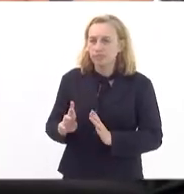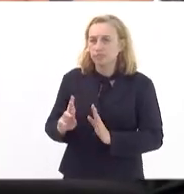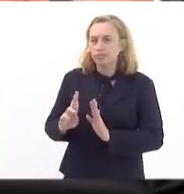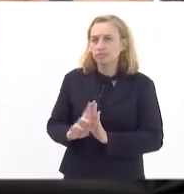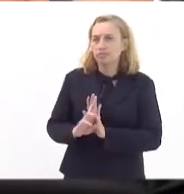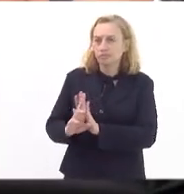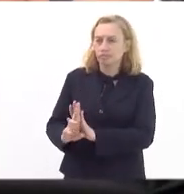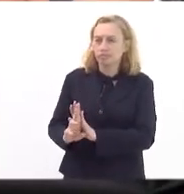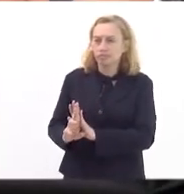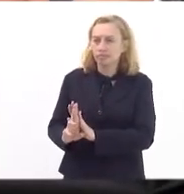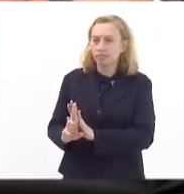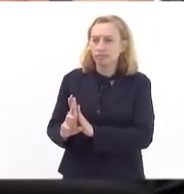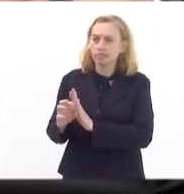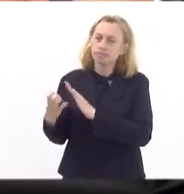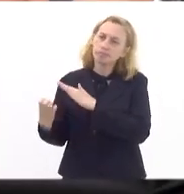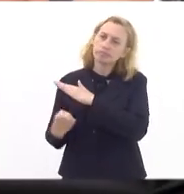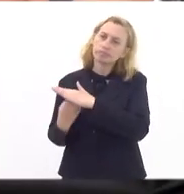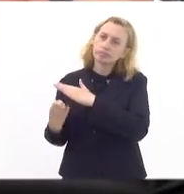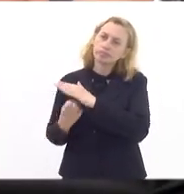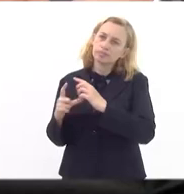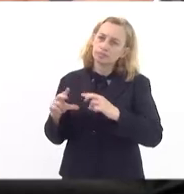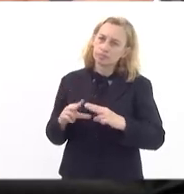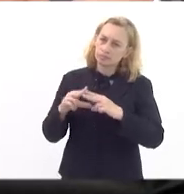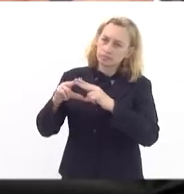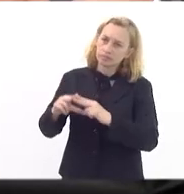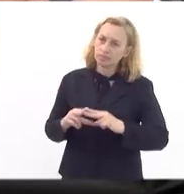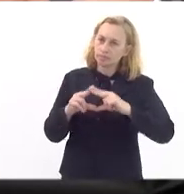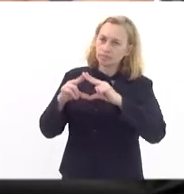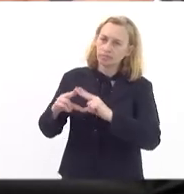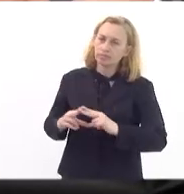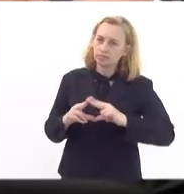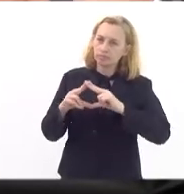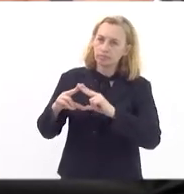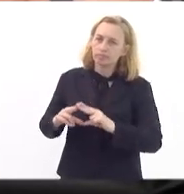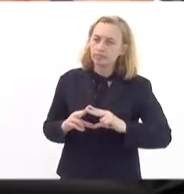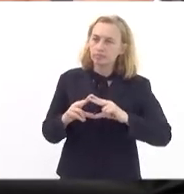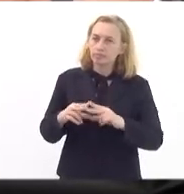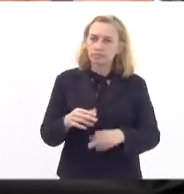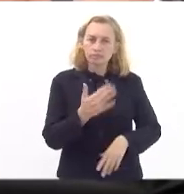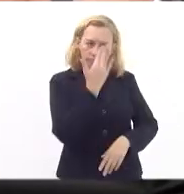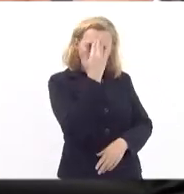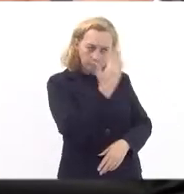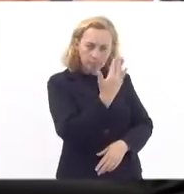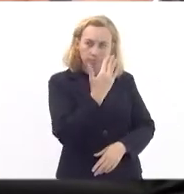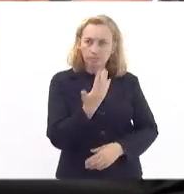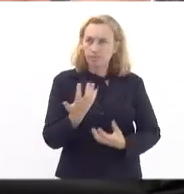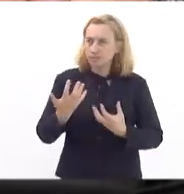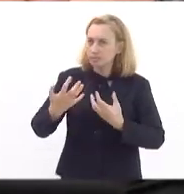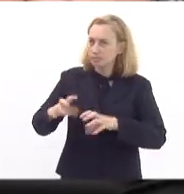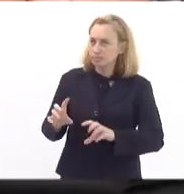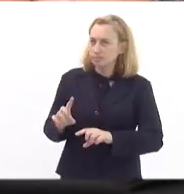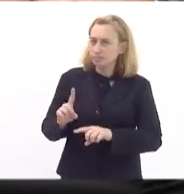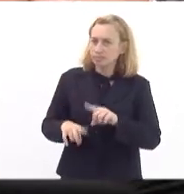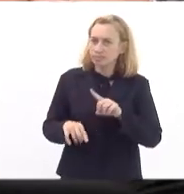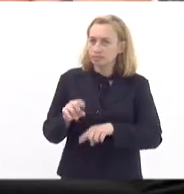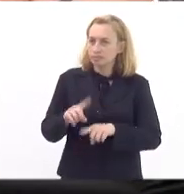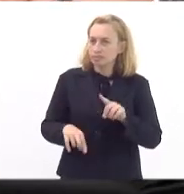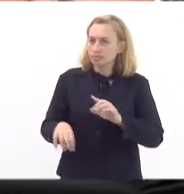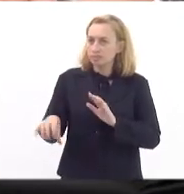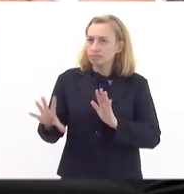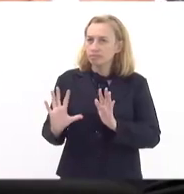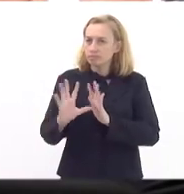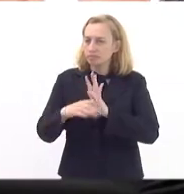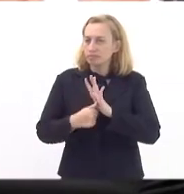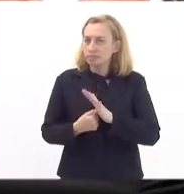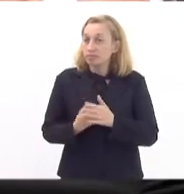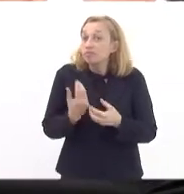dos em dois dos recicladores brigada que diz que não quer material ele se tu não quer